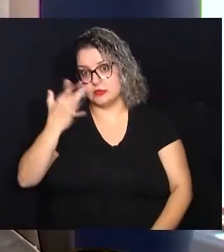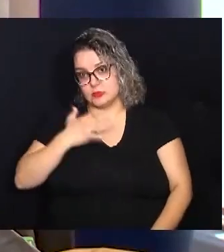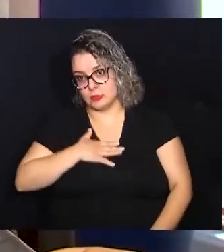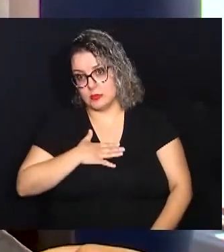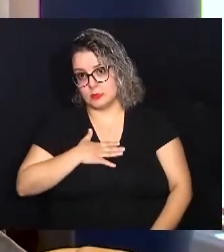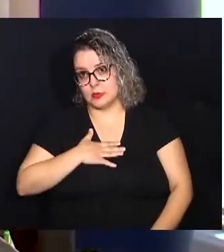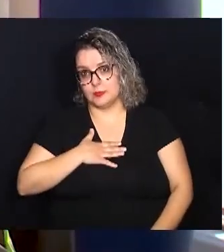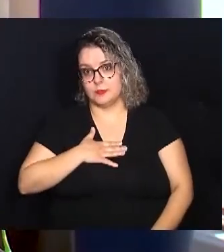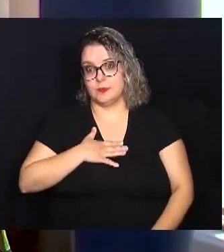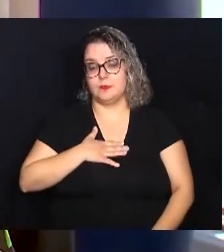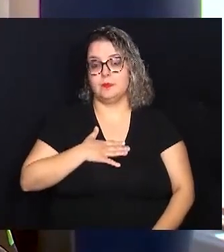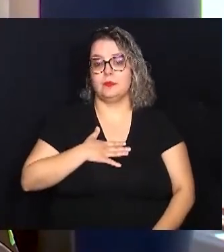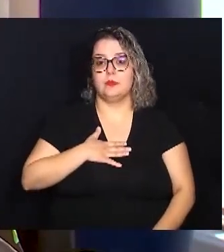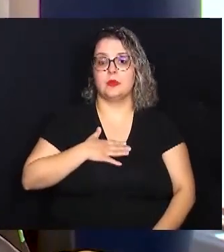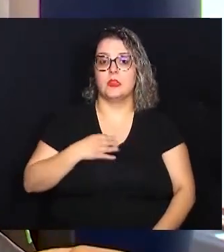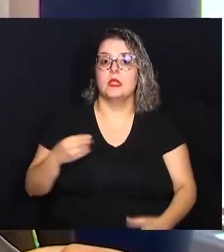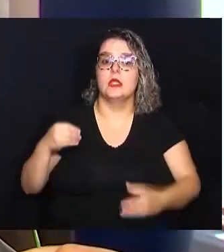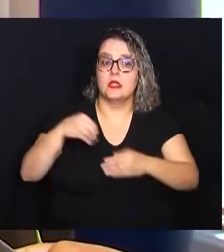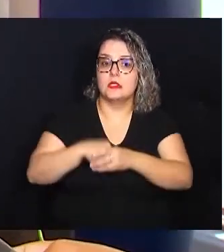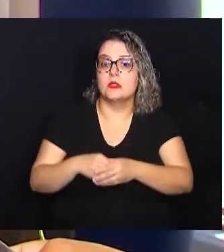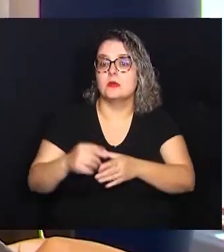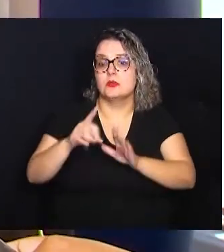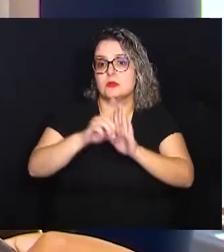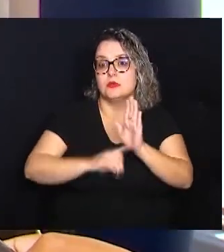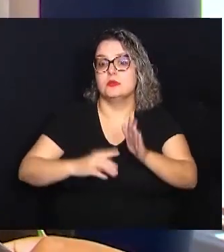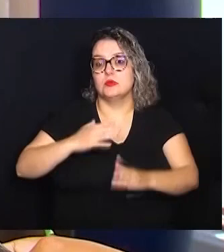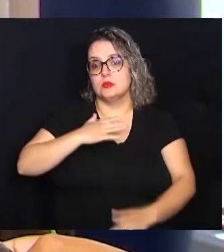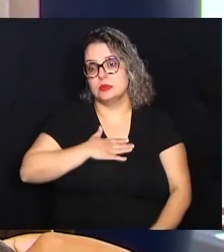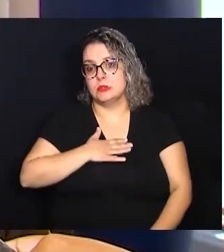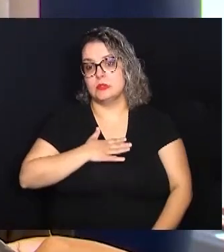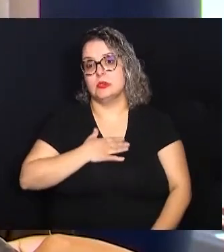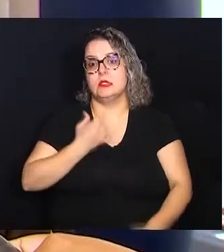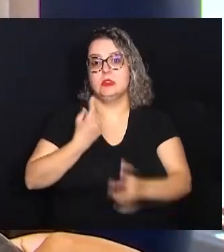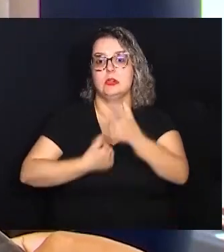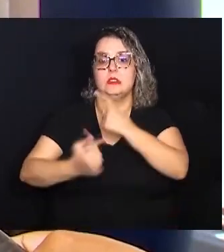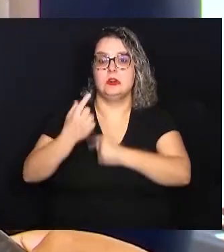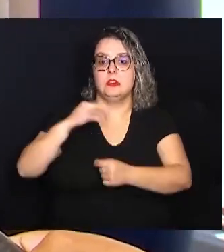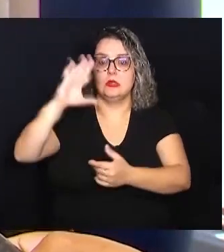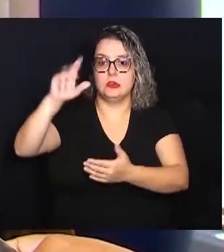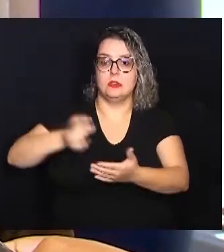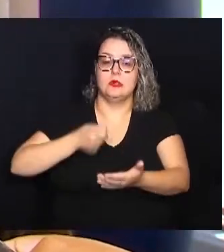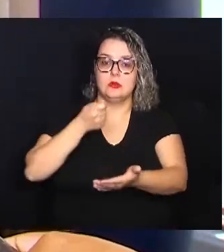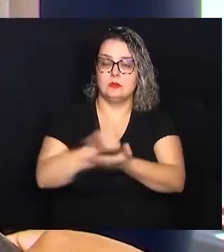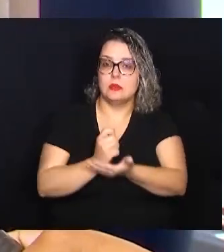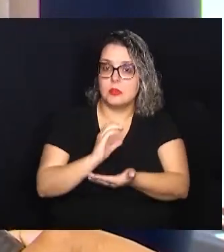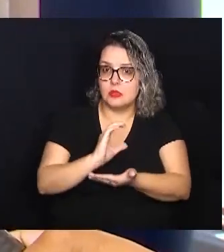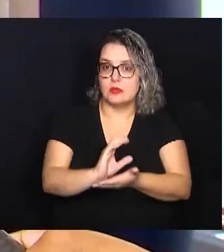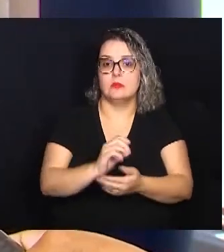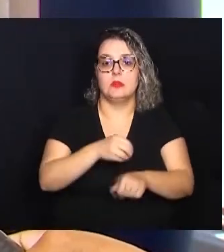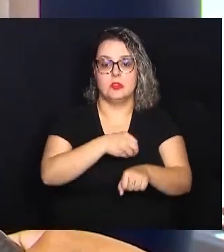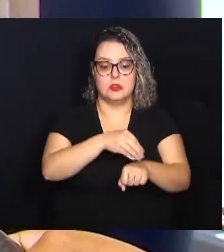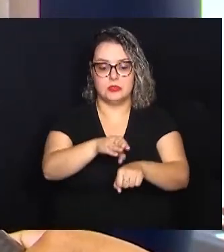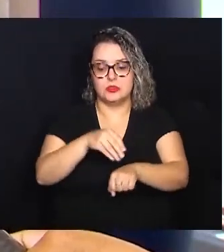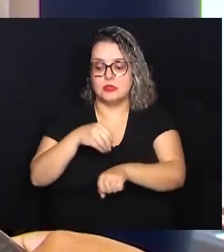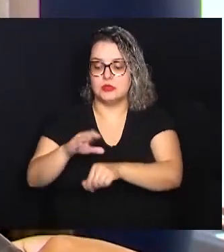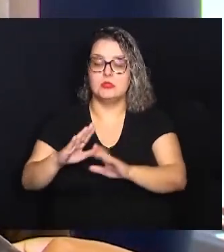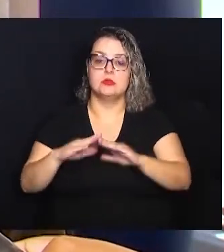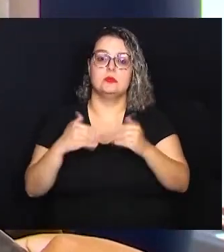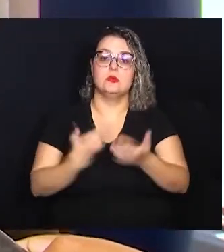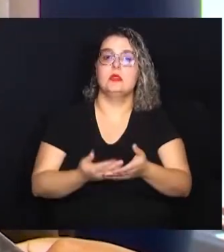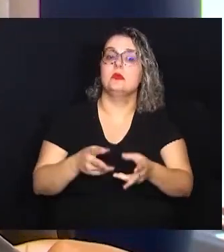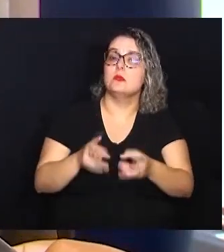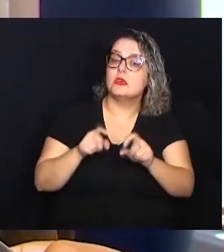dentro das minhas prerrogativas, né, além de ter a emenda impositiva, apresentar indicações, requerimentos, eu percebi